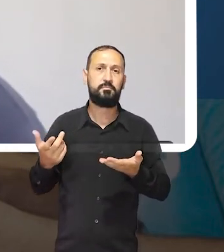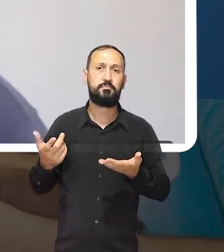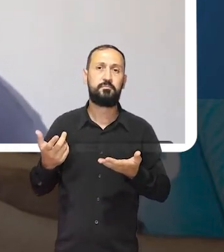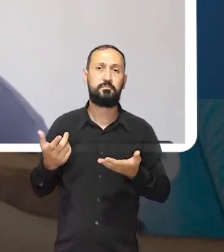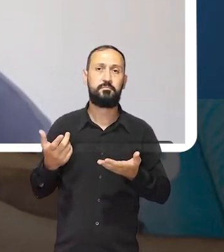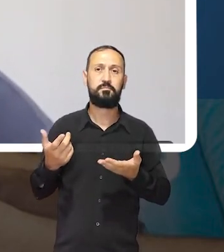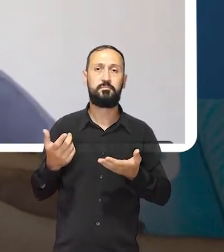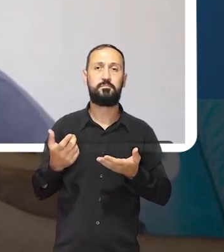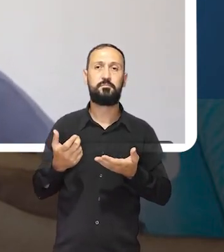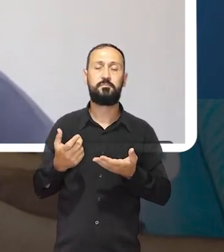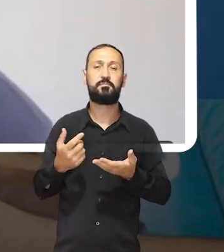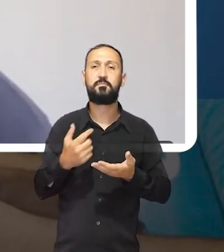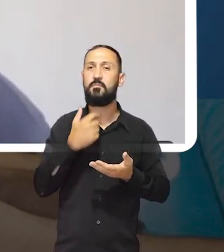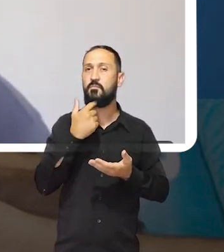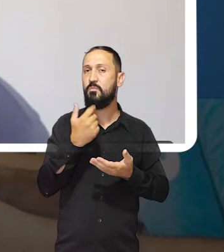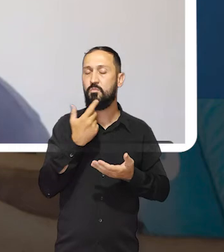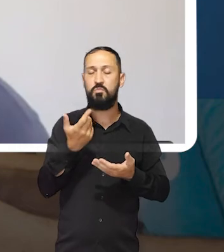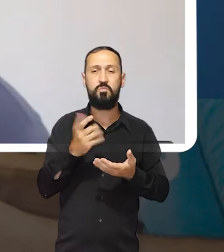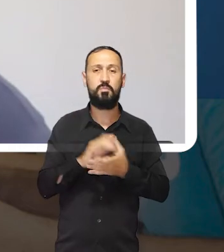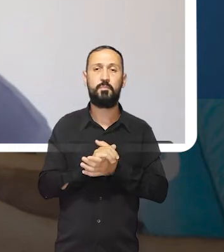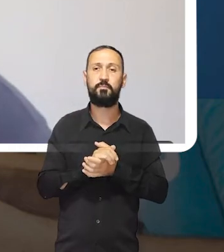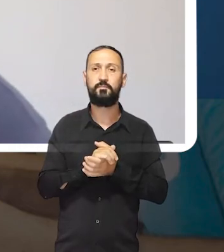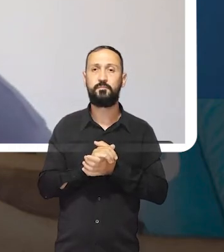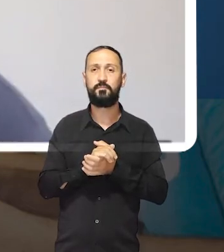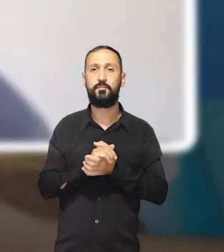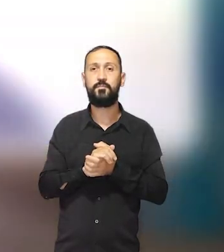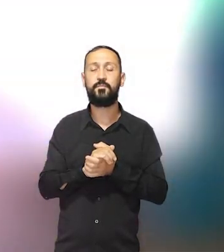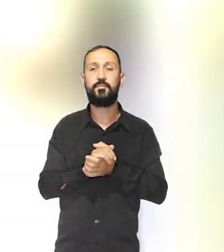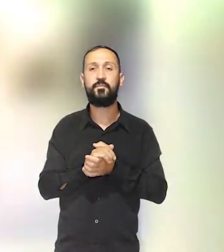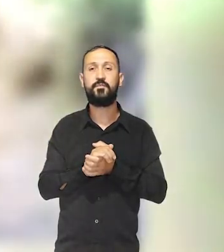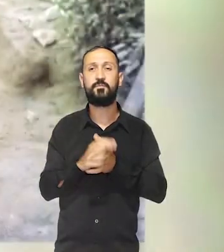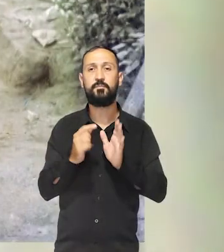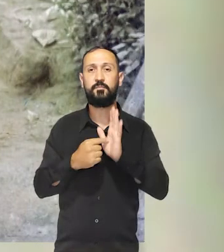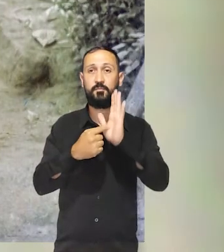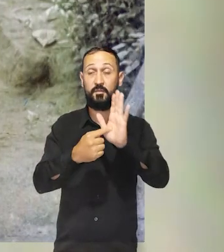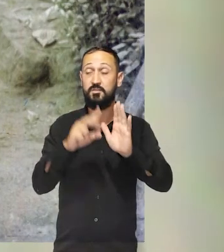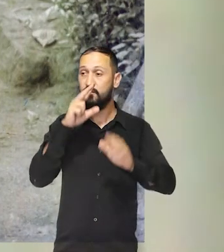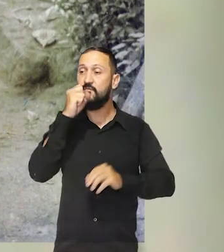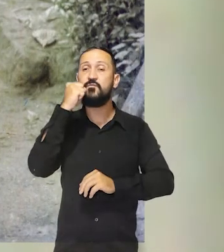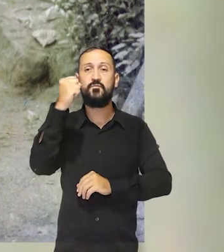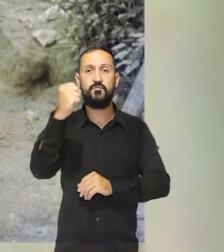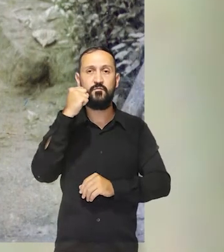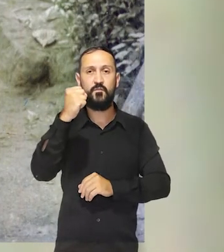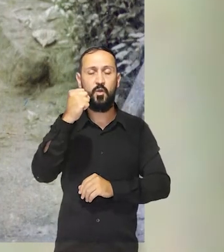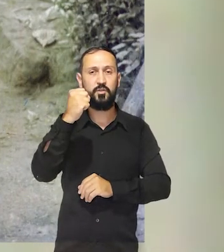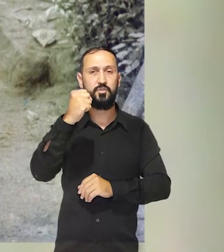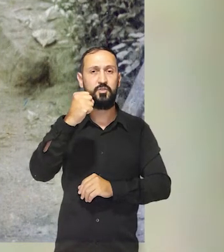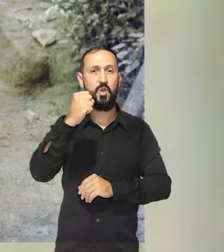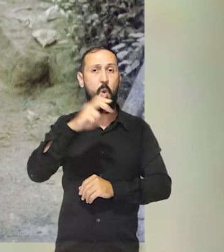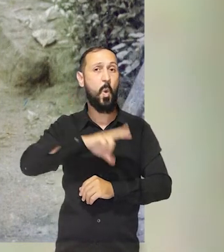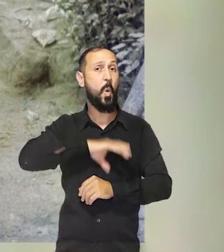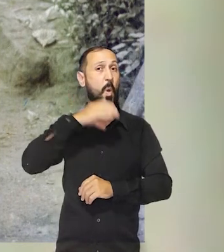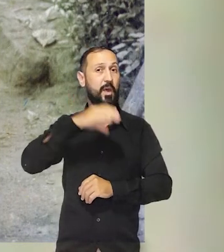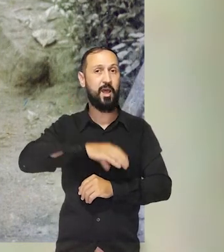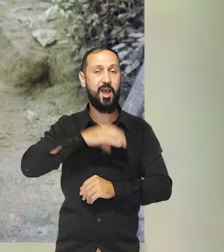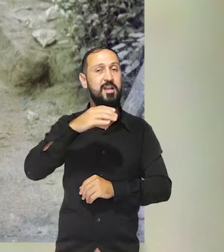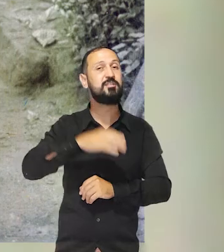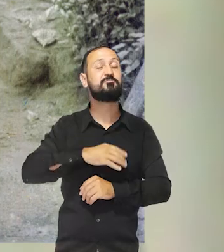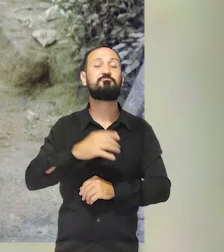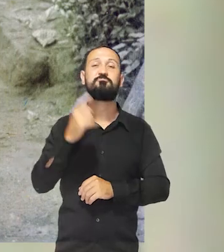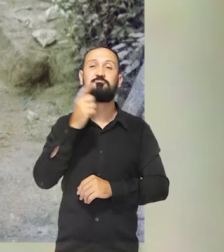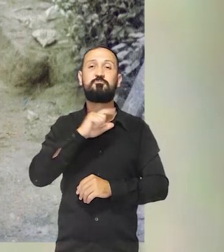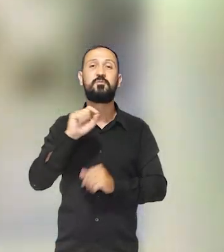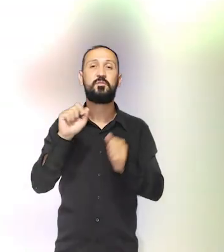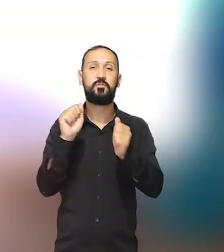mesmo sem condições, ela demonstra uma mulher forte, heróica,